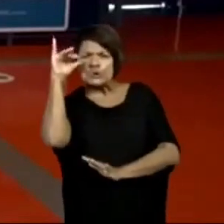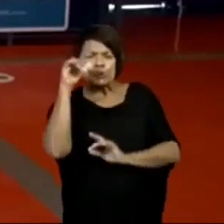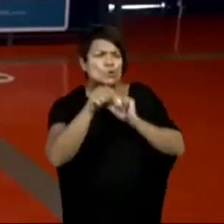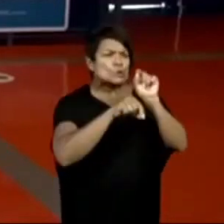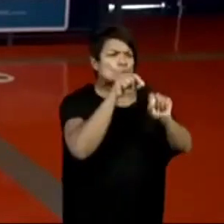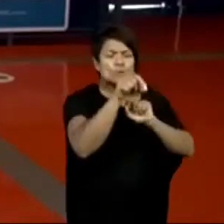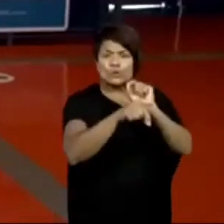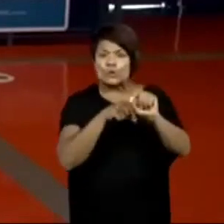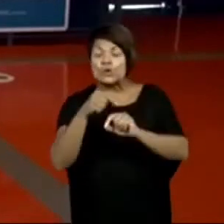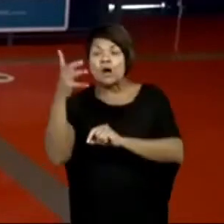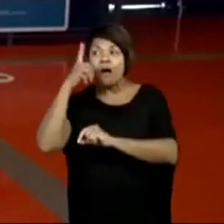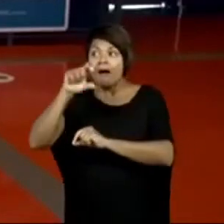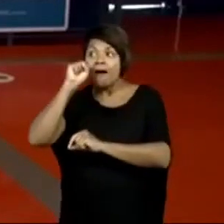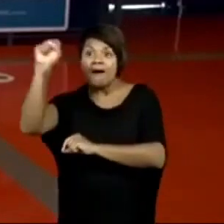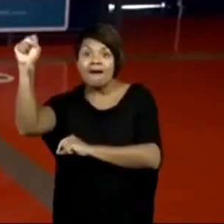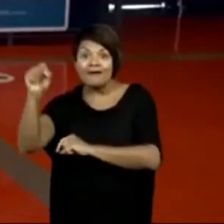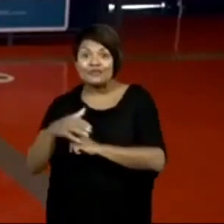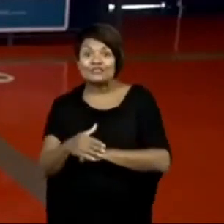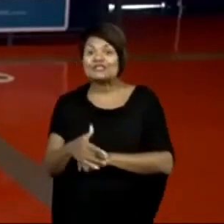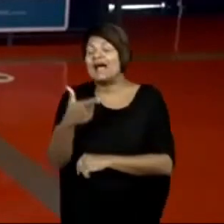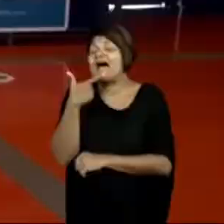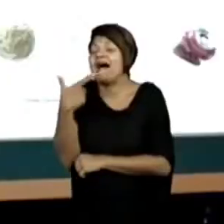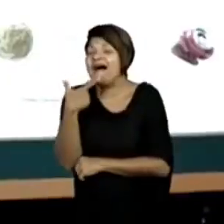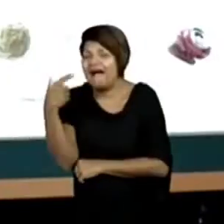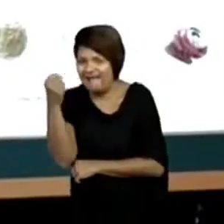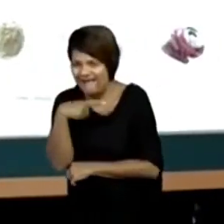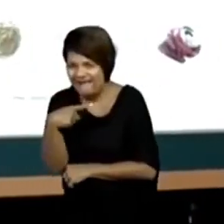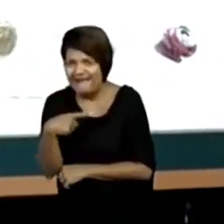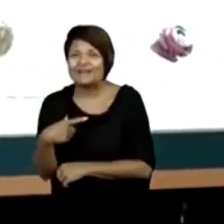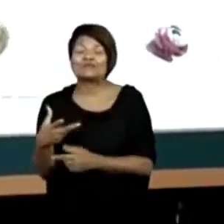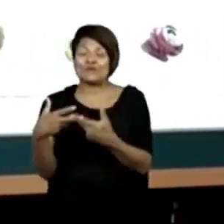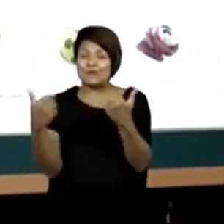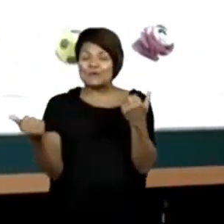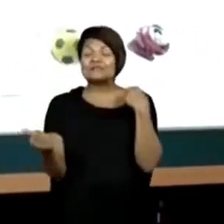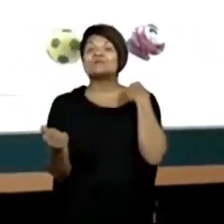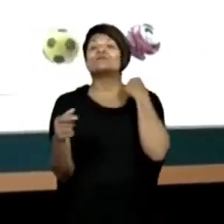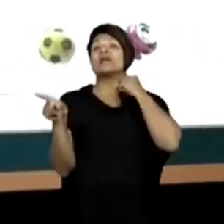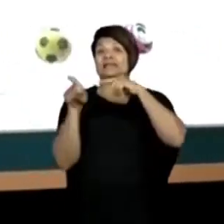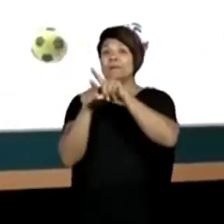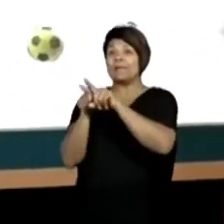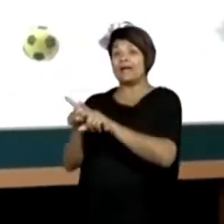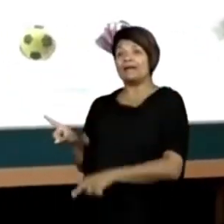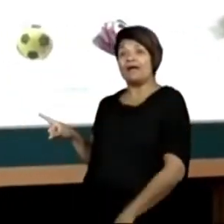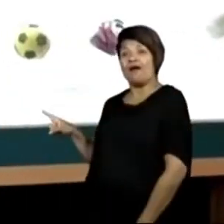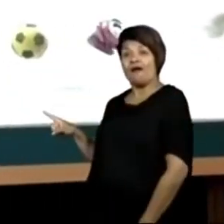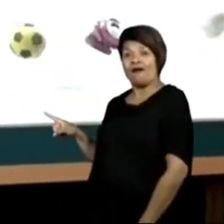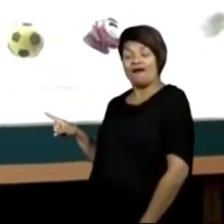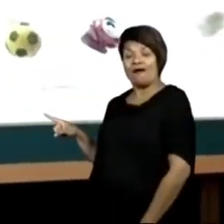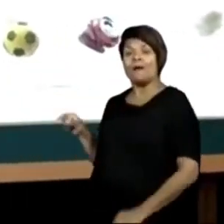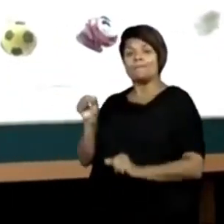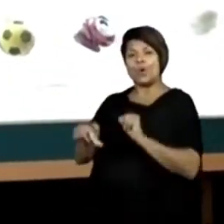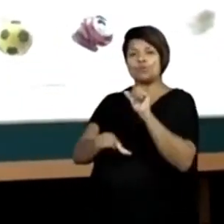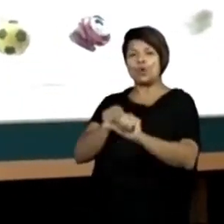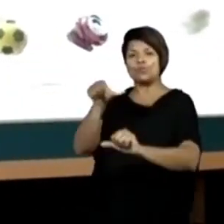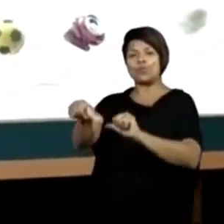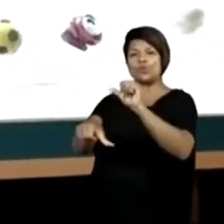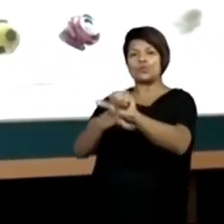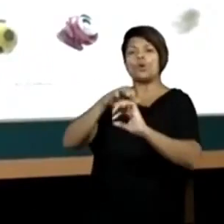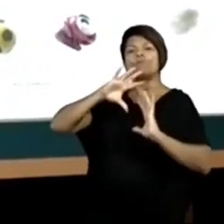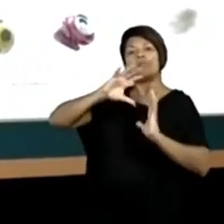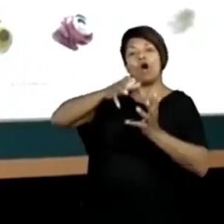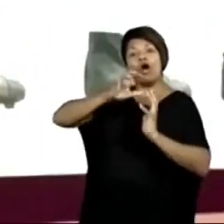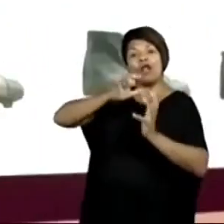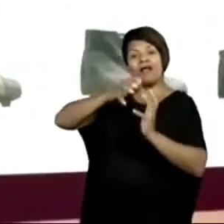curiosidades, recordes, frases engraçadas. Temos também aqui nessa sala toda a mudança que ocorreram